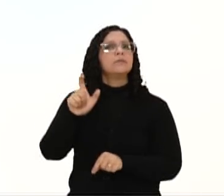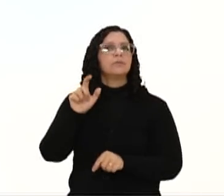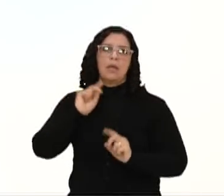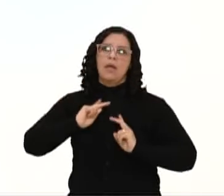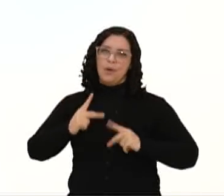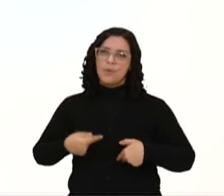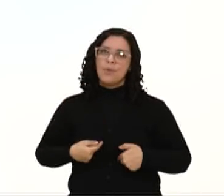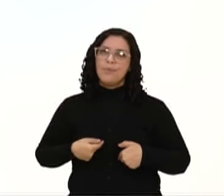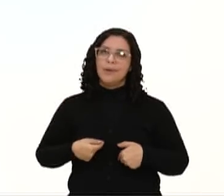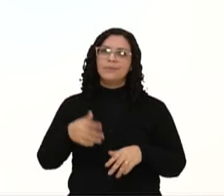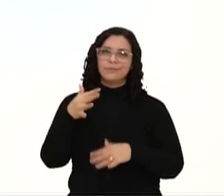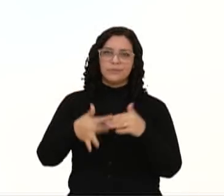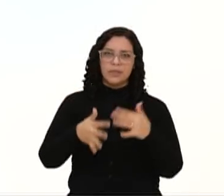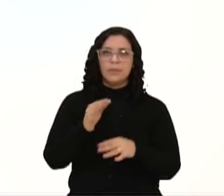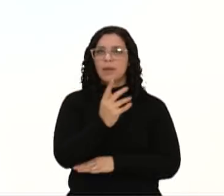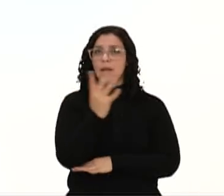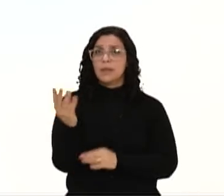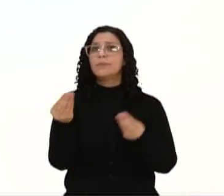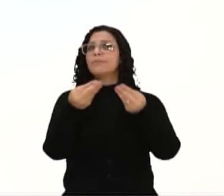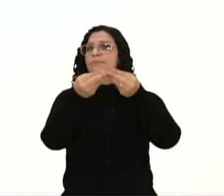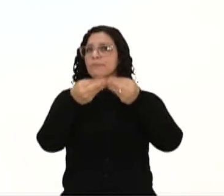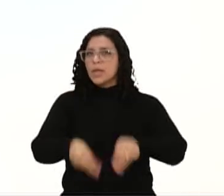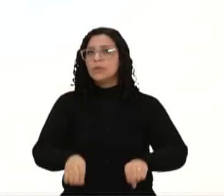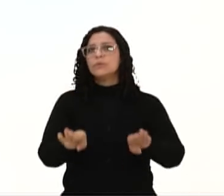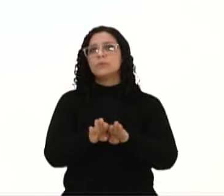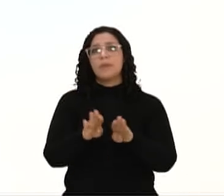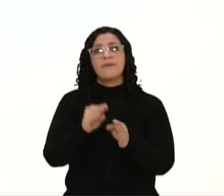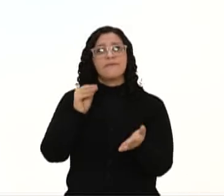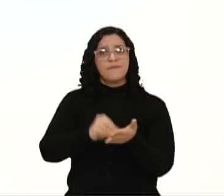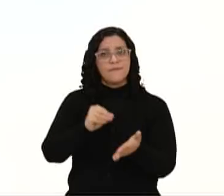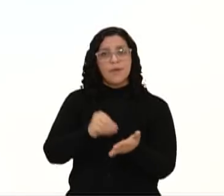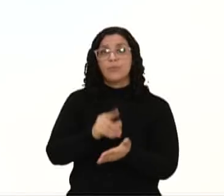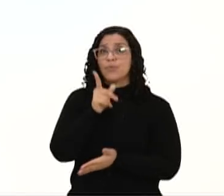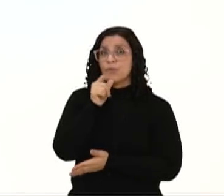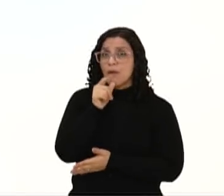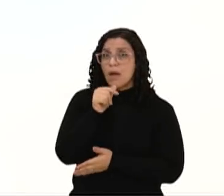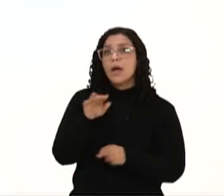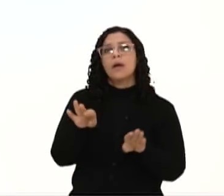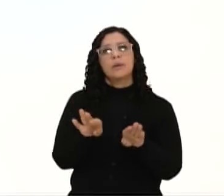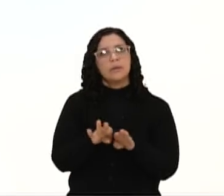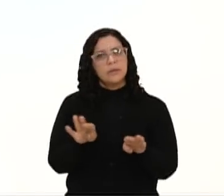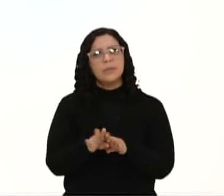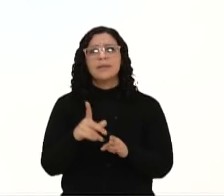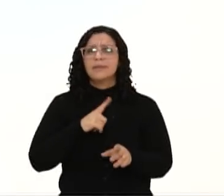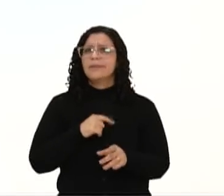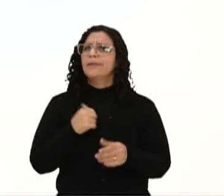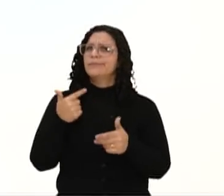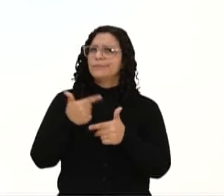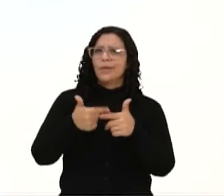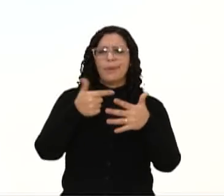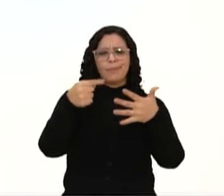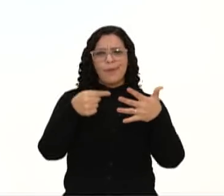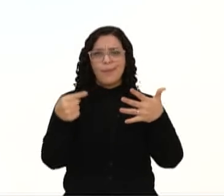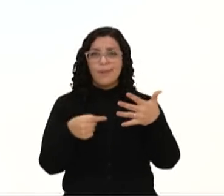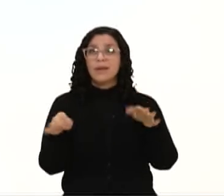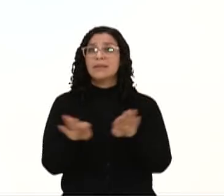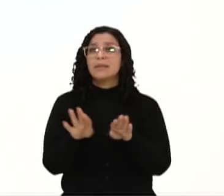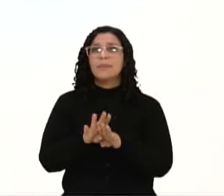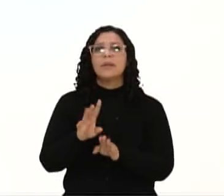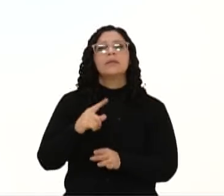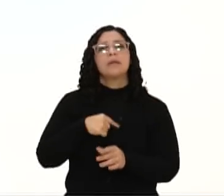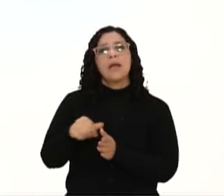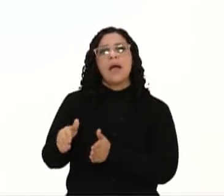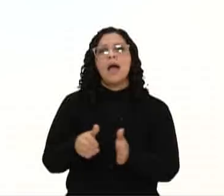pelas pessoas, né? Causam prejuízos ali a questão da água, né? O consumo e levam poluentes também